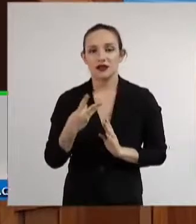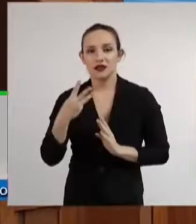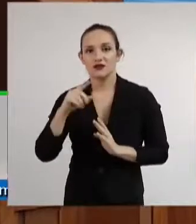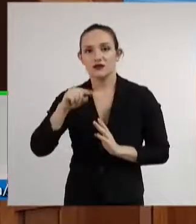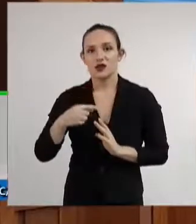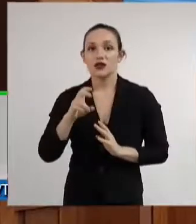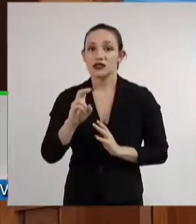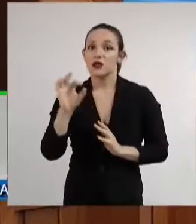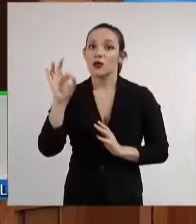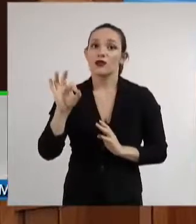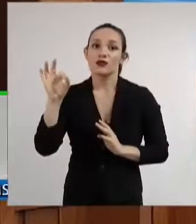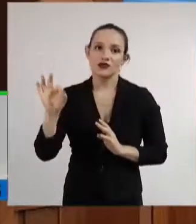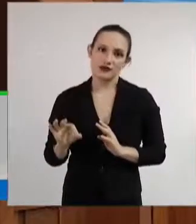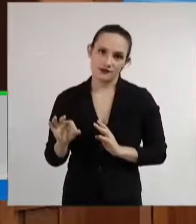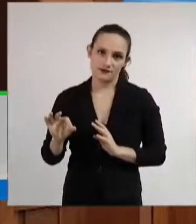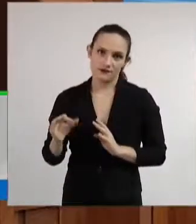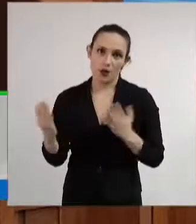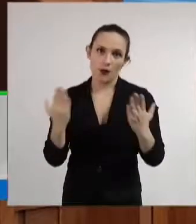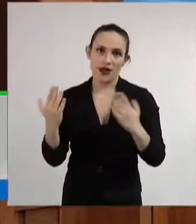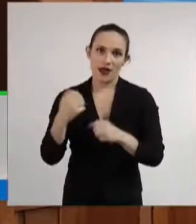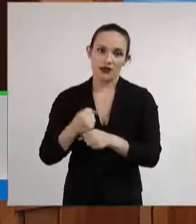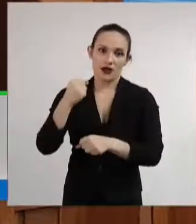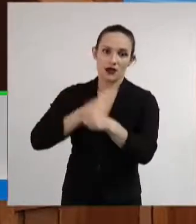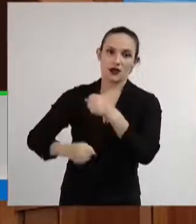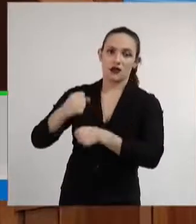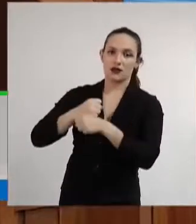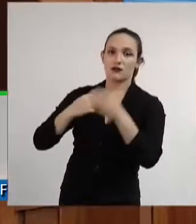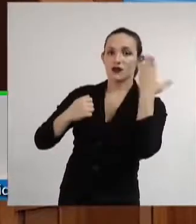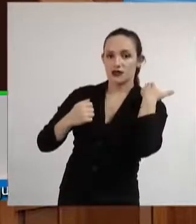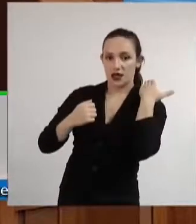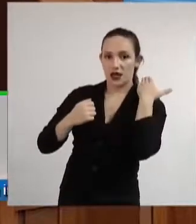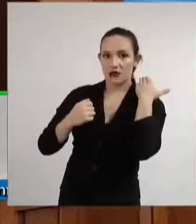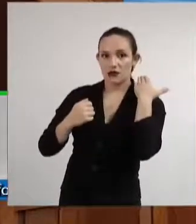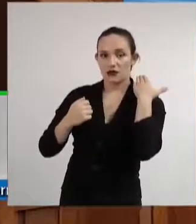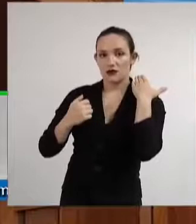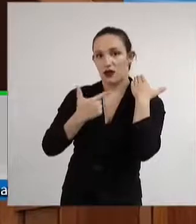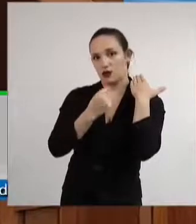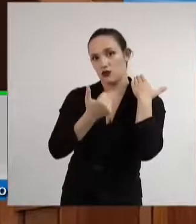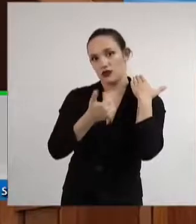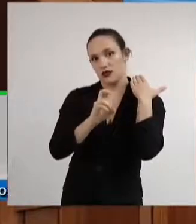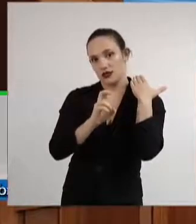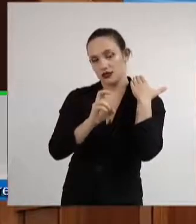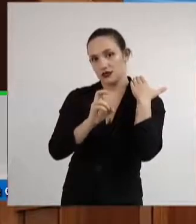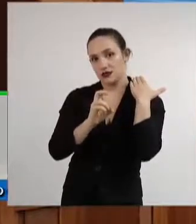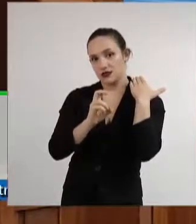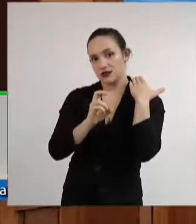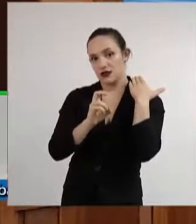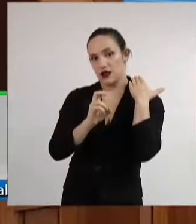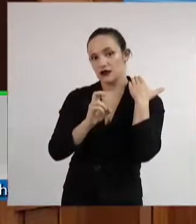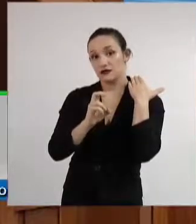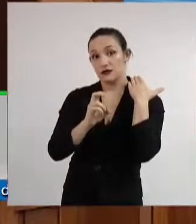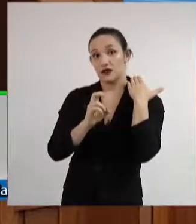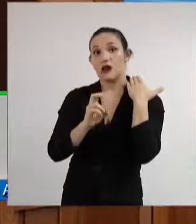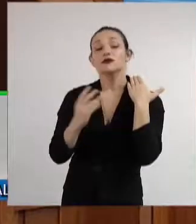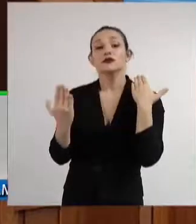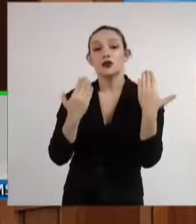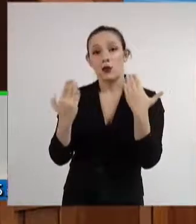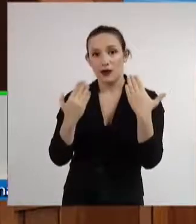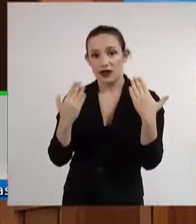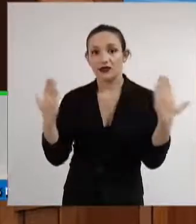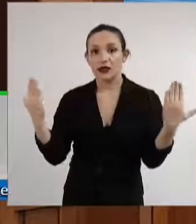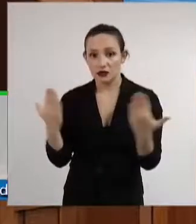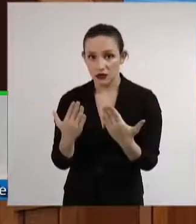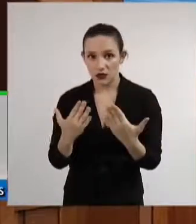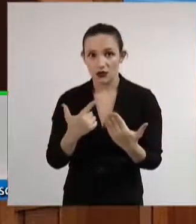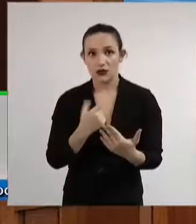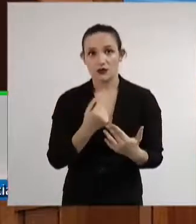43,5% se compararmos o período de 1º de janeiro de 2015 de novembro. Em 2017